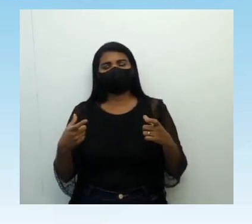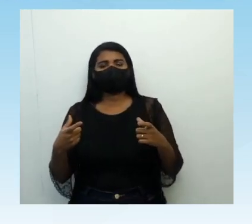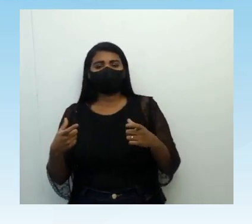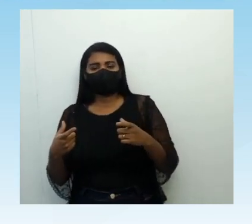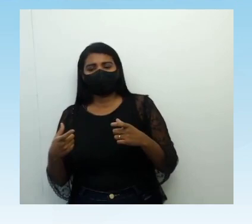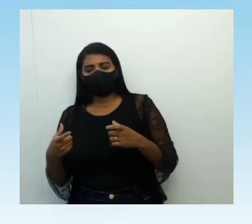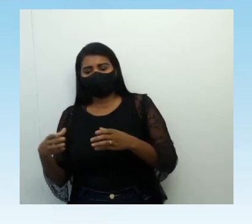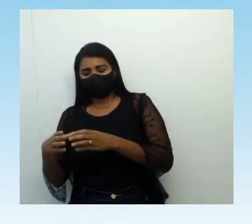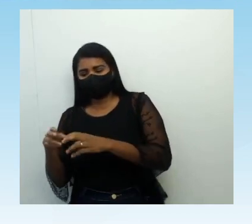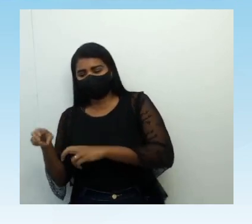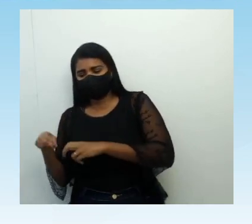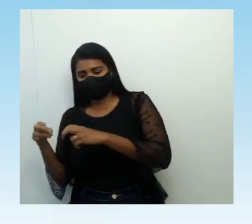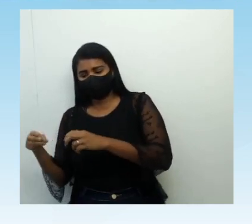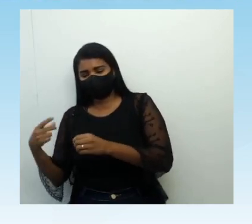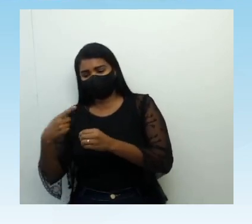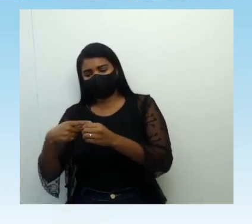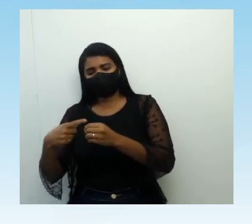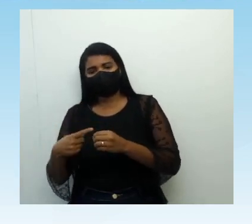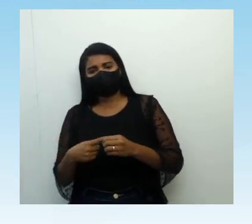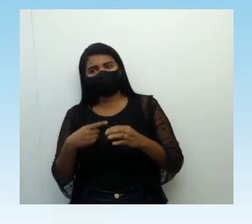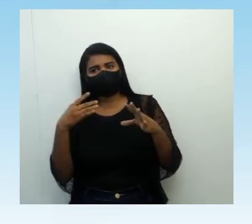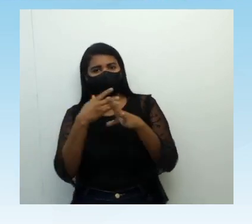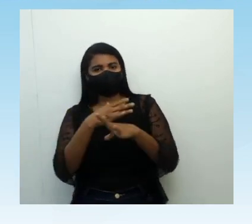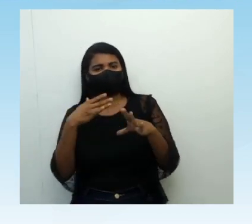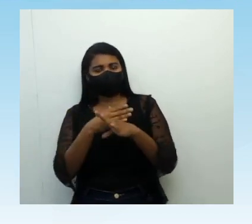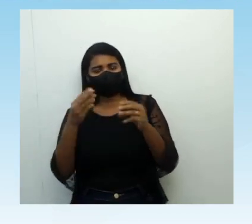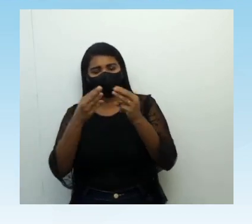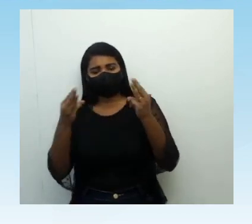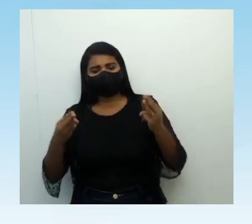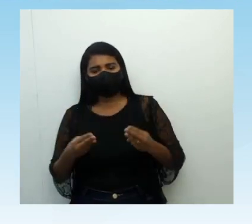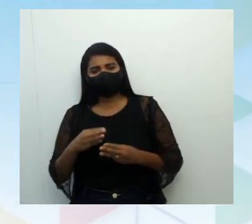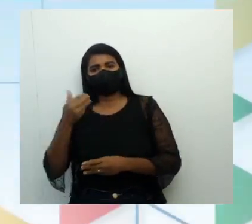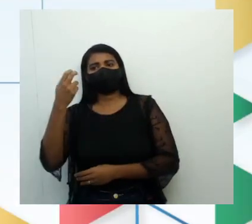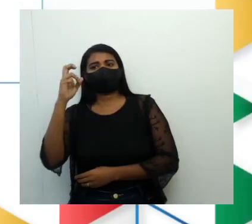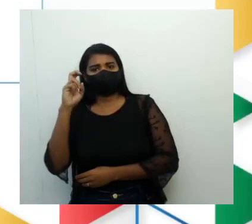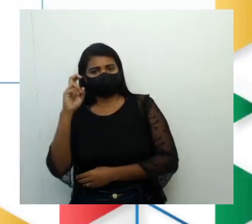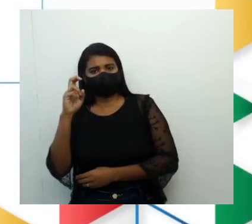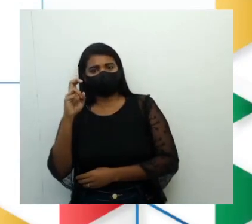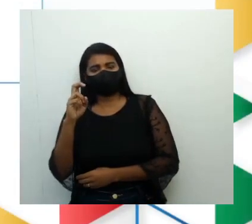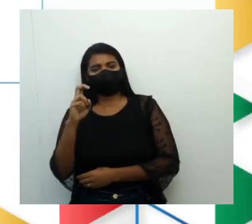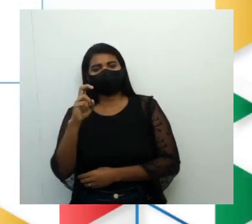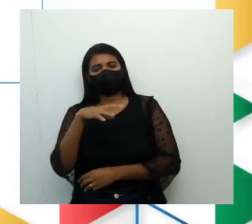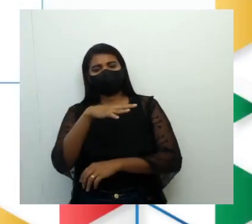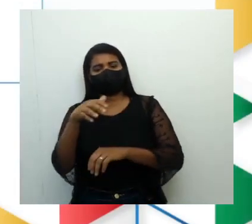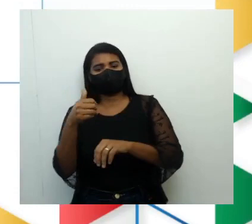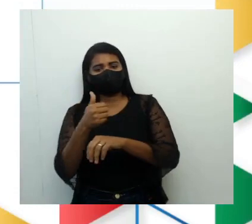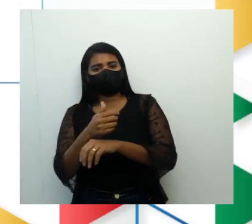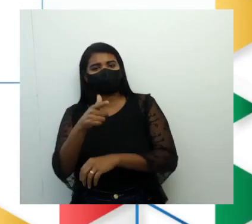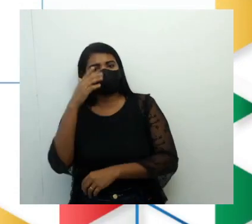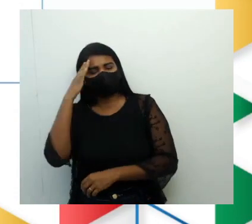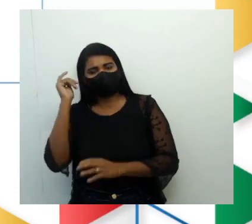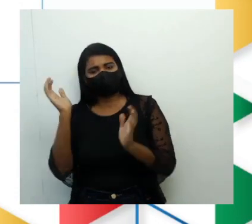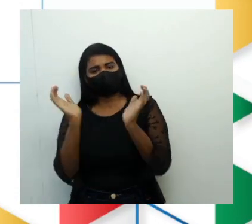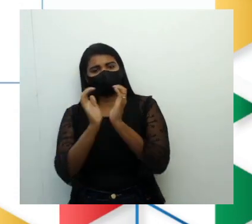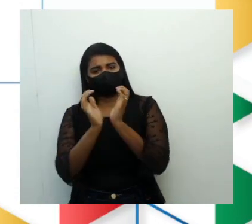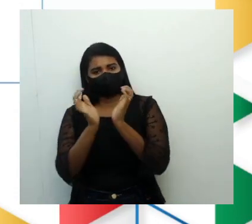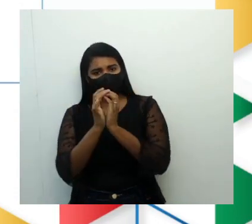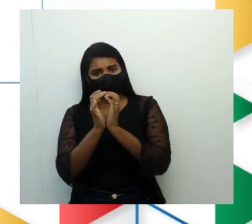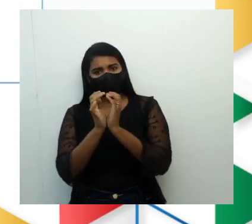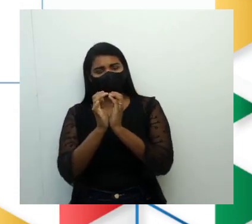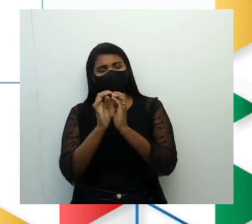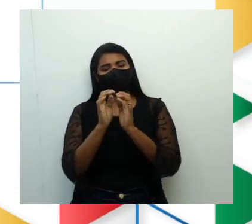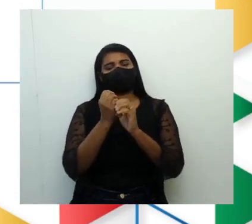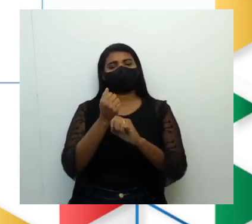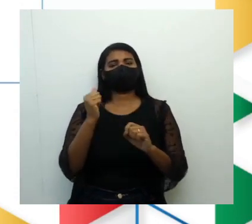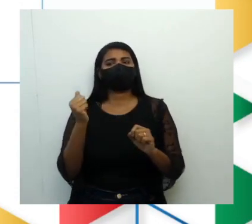cidades. Você vê um mapa antigo aí das 15 capitanias. Sabe que Pernambuco foi uma das grandes capitanias